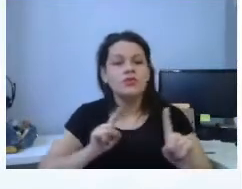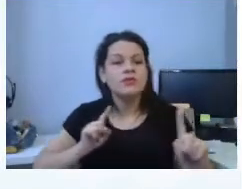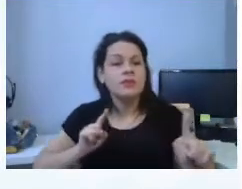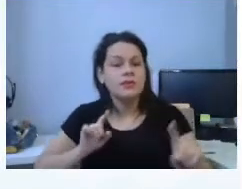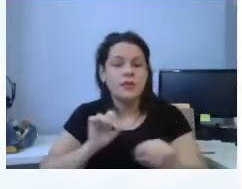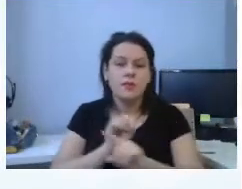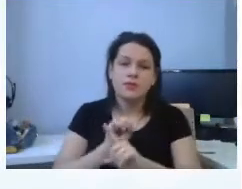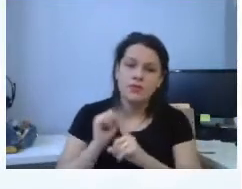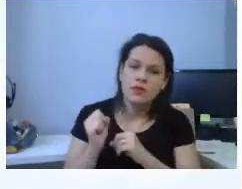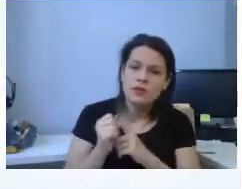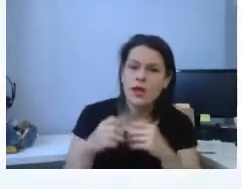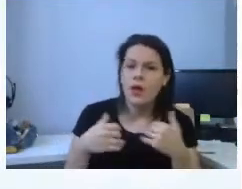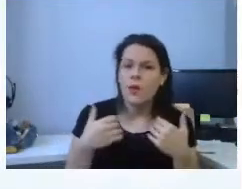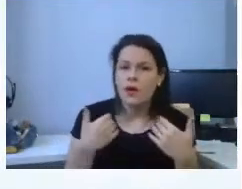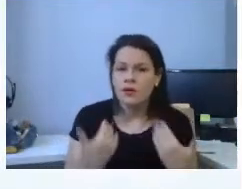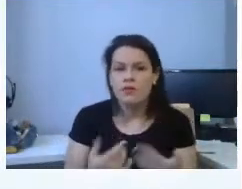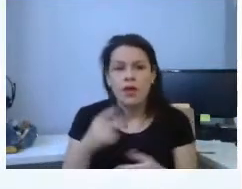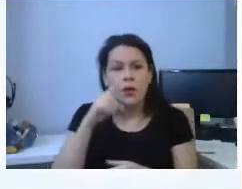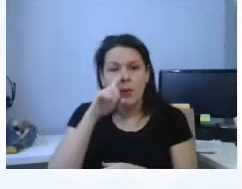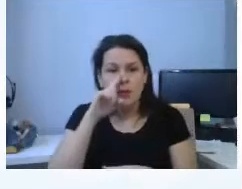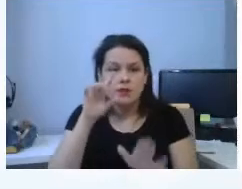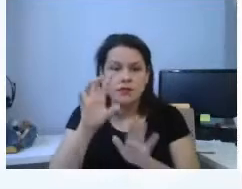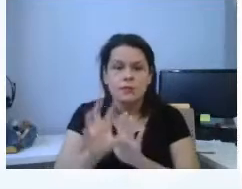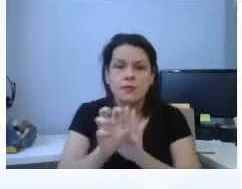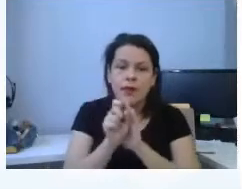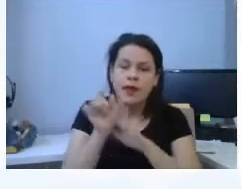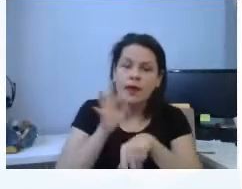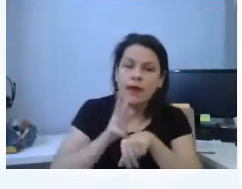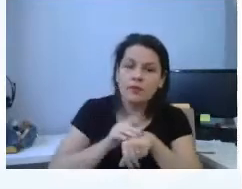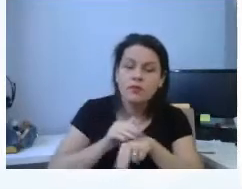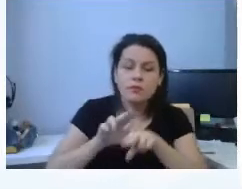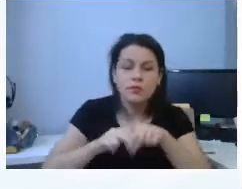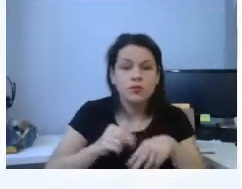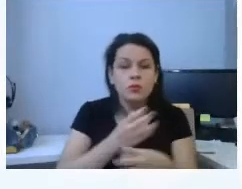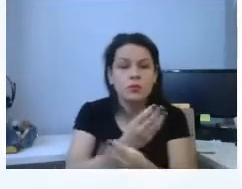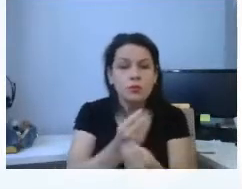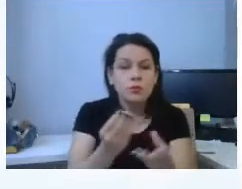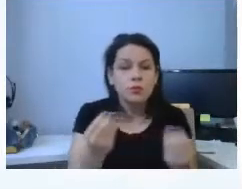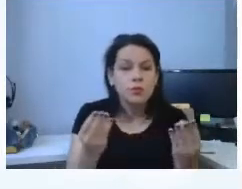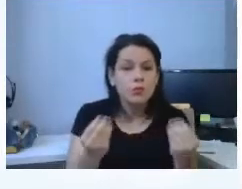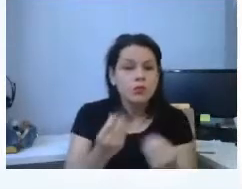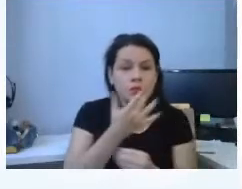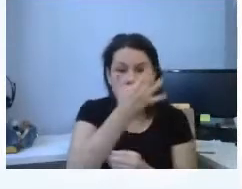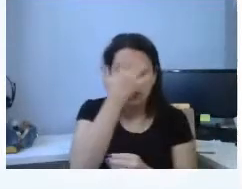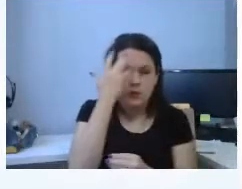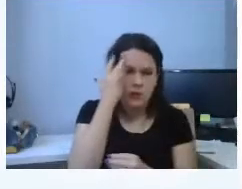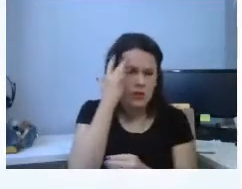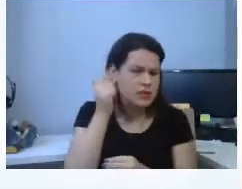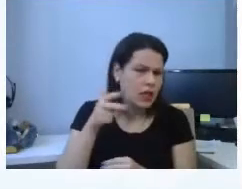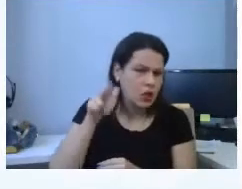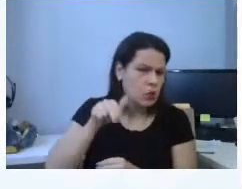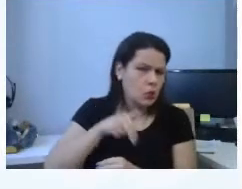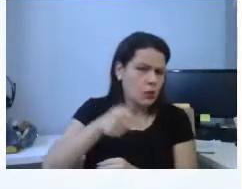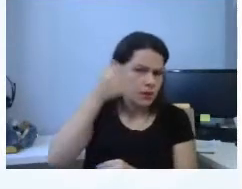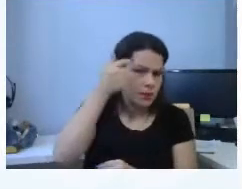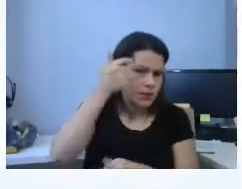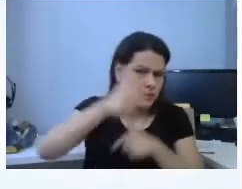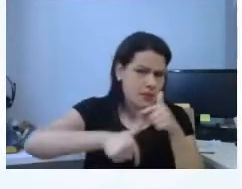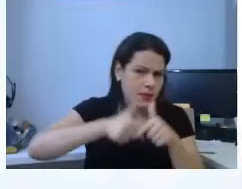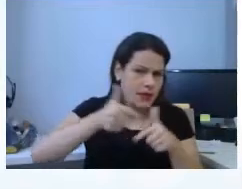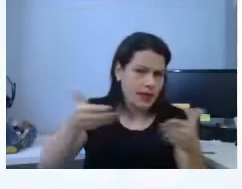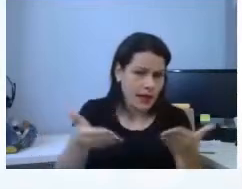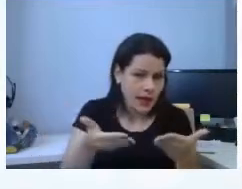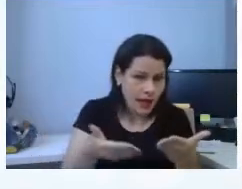social, enfim, o risco de contaminação, e muitos trabalhadores que jamais pensaram nessa